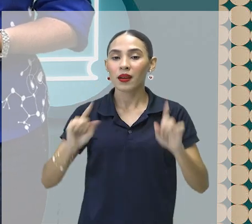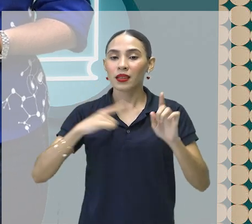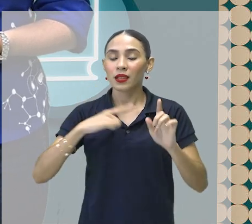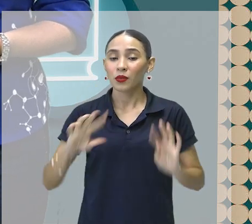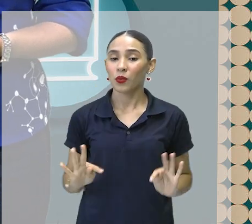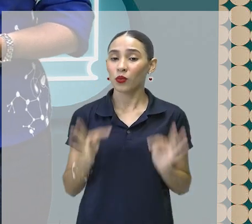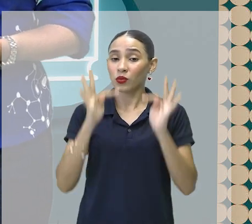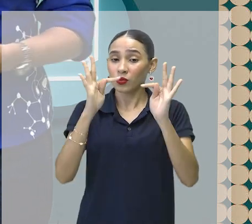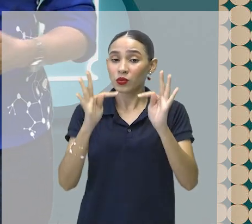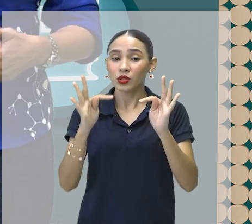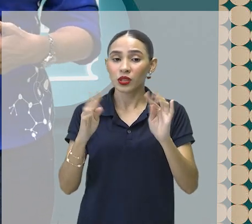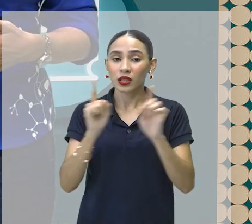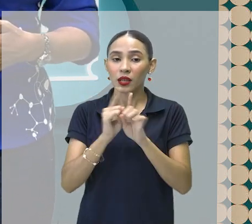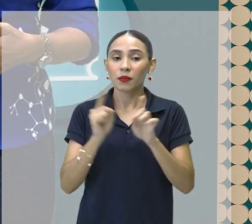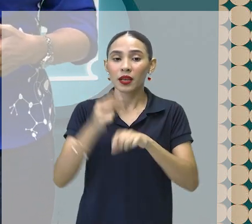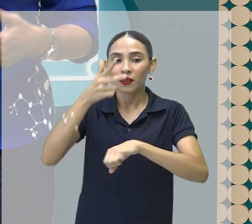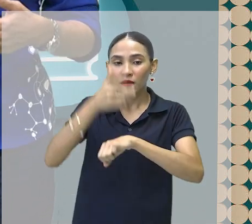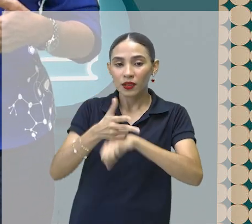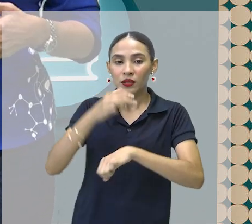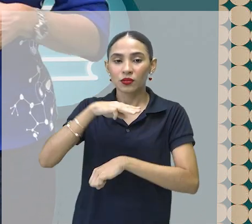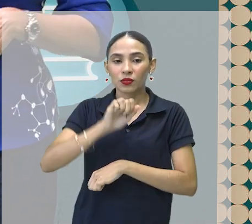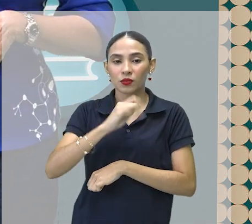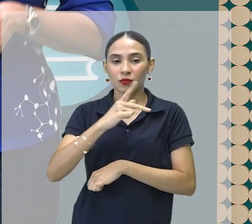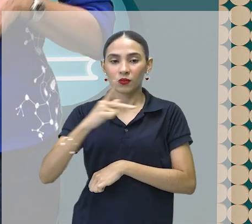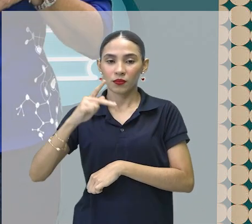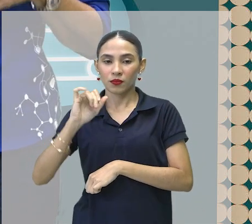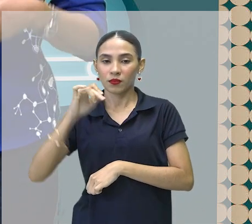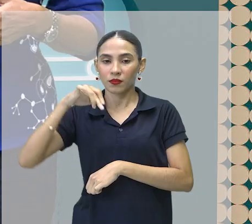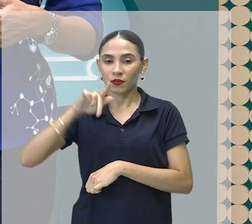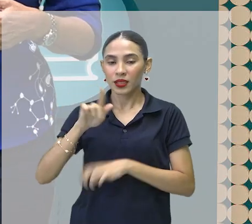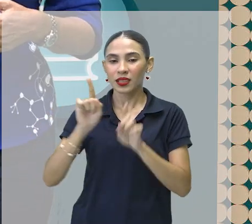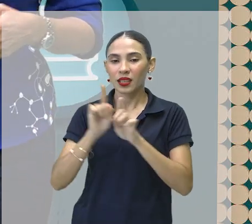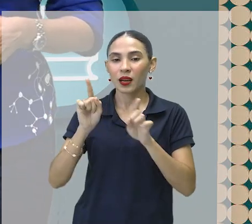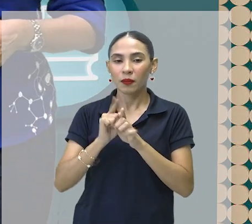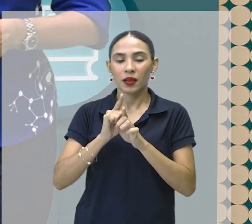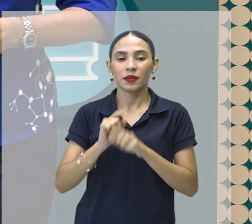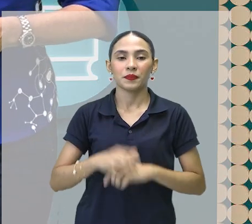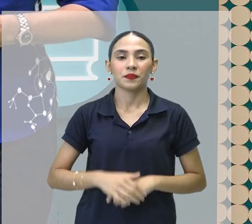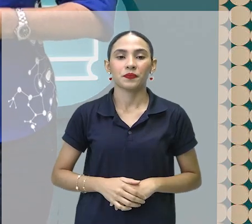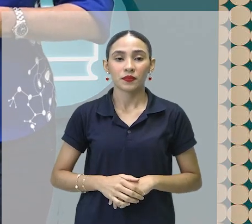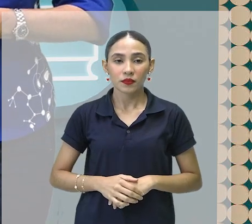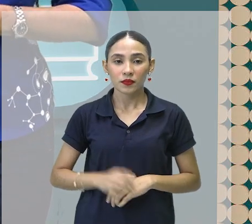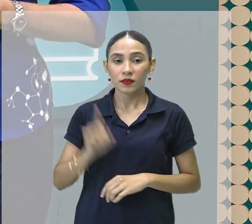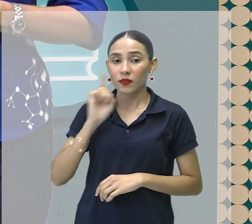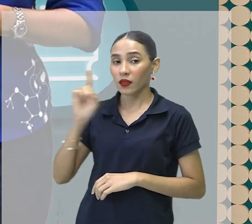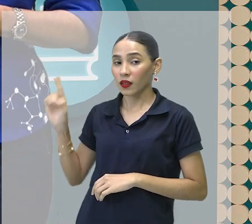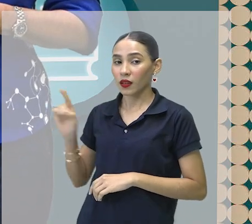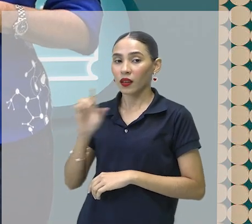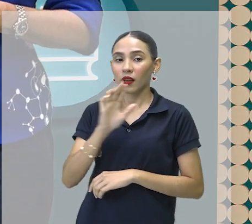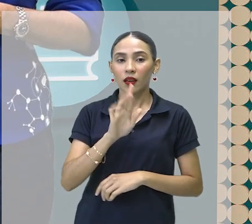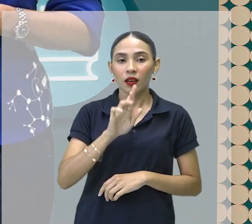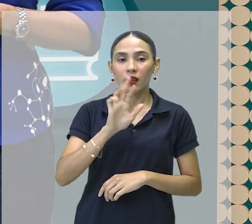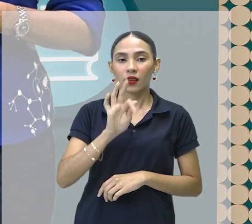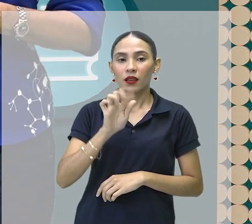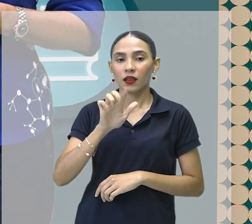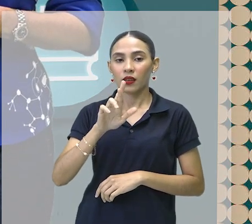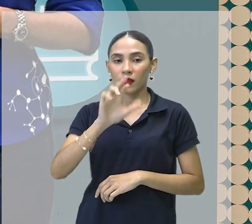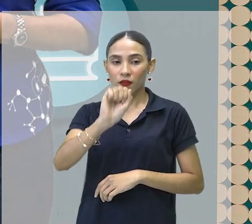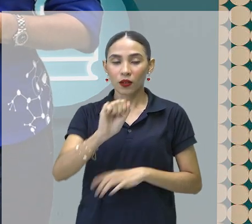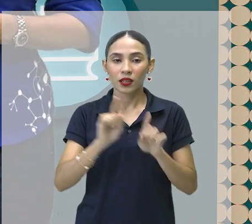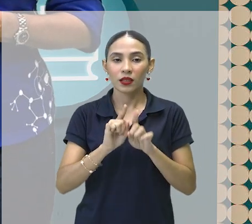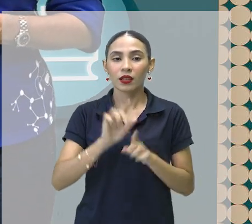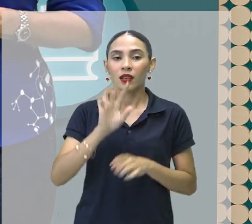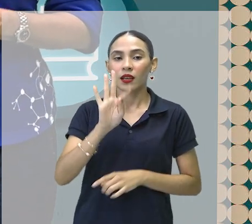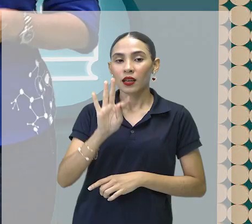tecnologia de ponta como videomapping e projeções em grande escala. A obra reflora